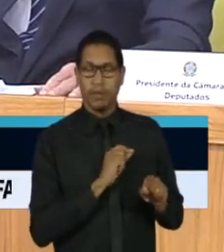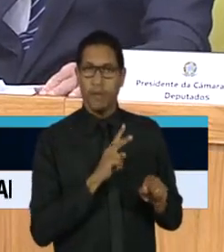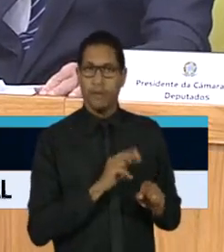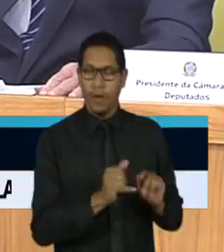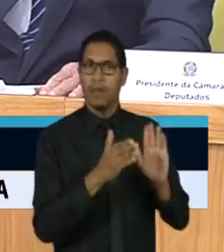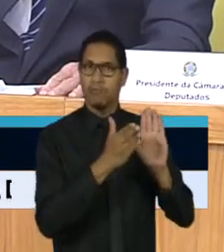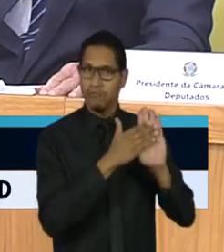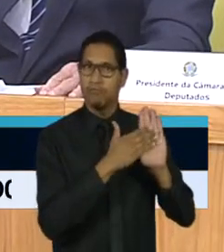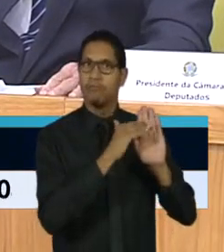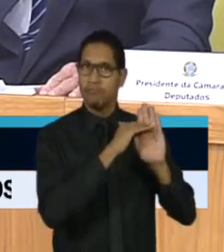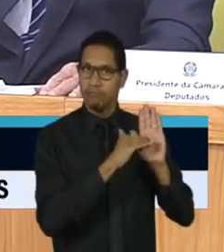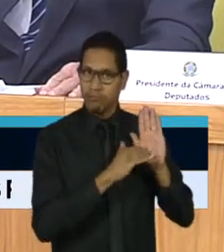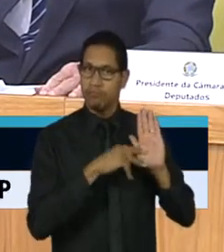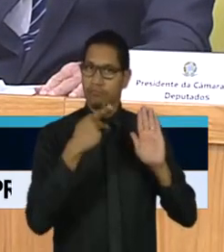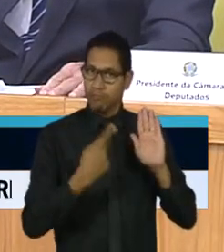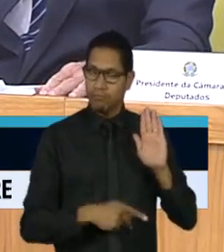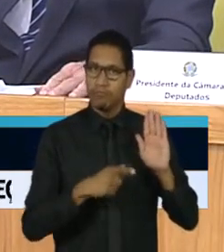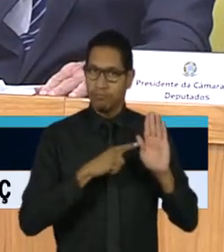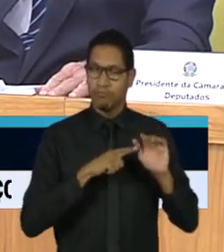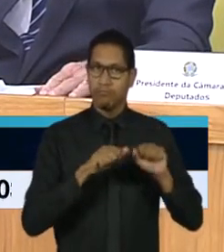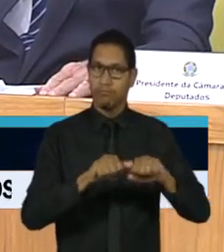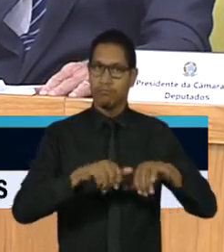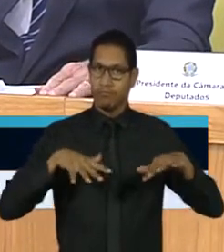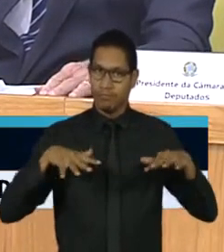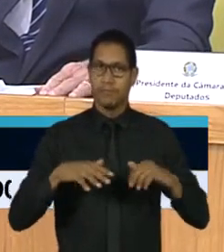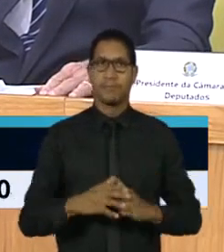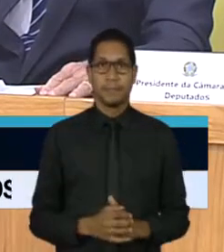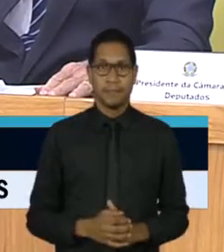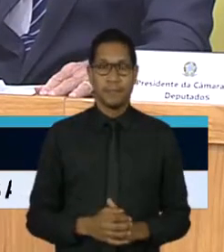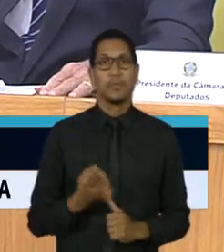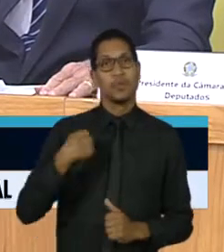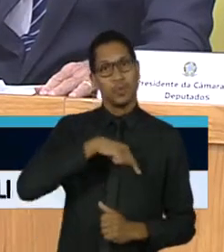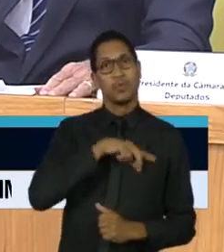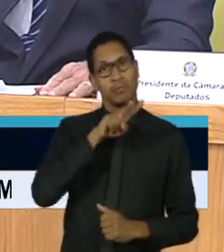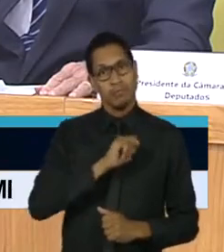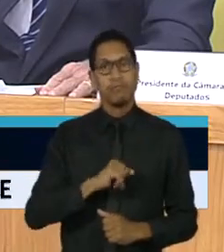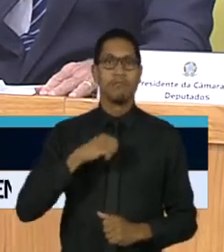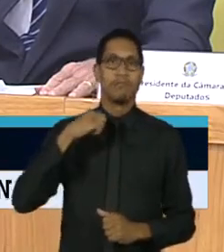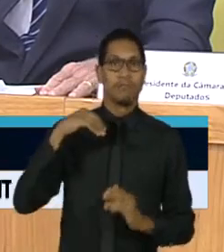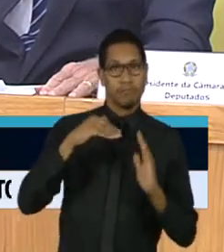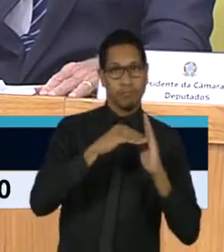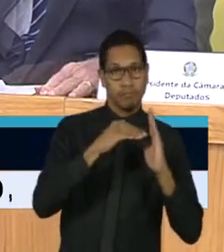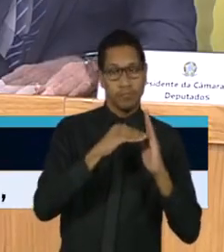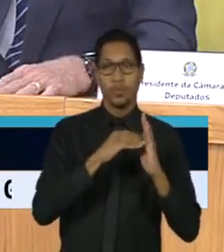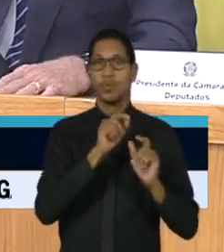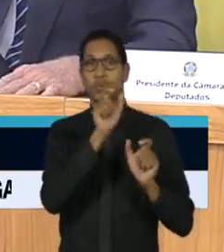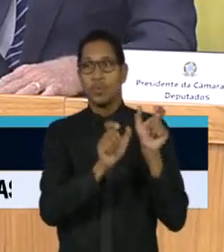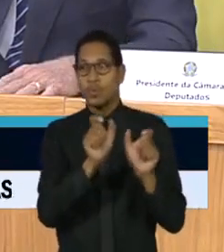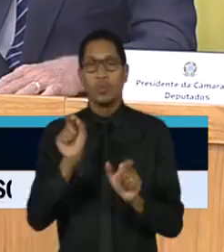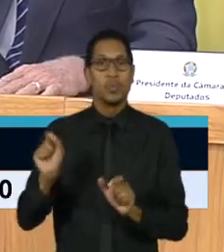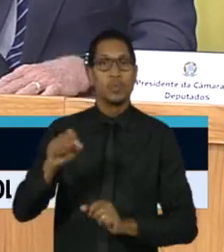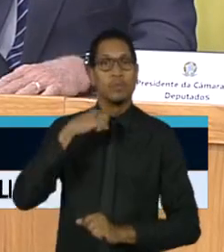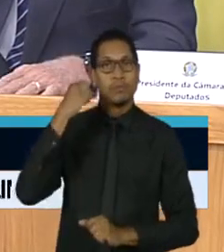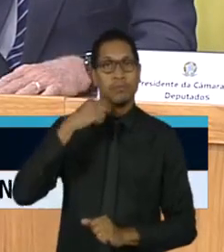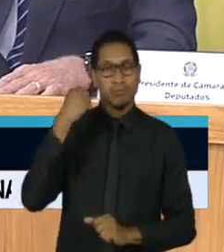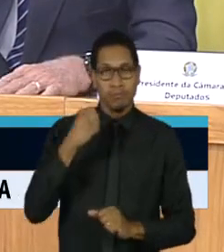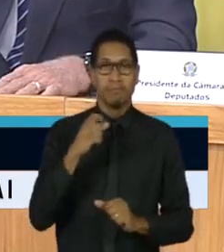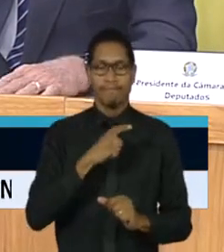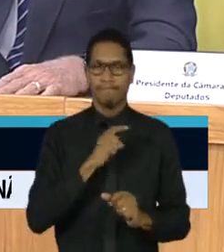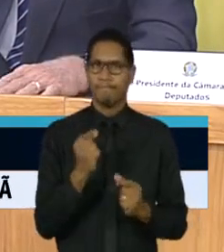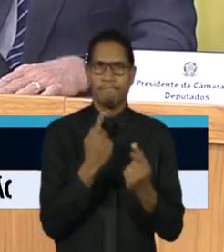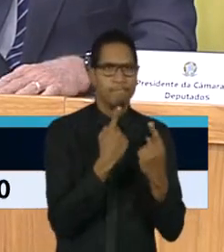que acolhemos as reivindicações do Poder Executivo levaremos ao Senado Federal a todos os senadores e dentro o